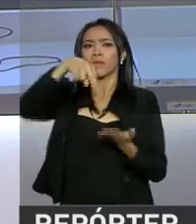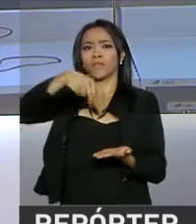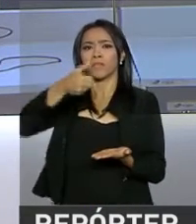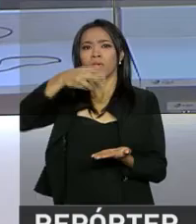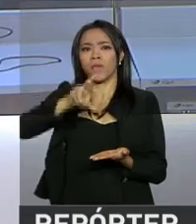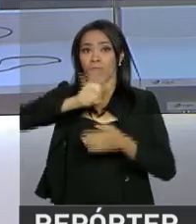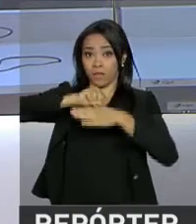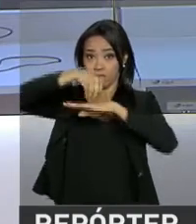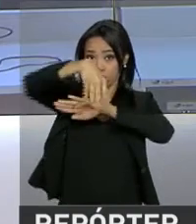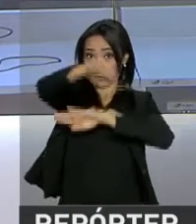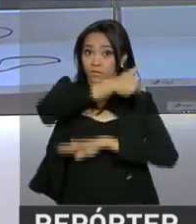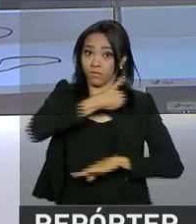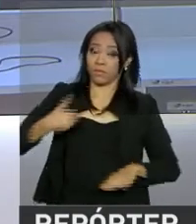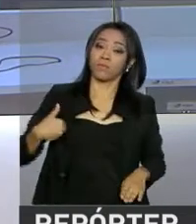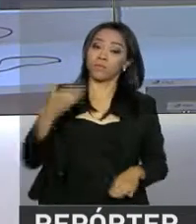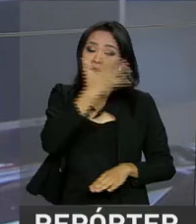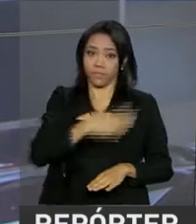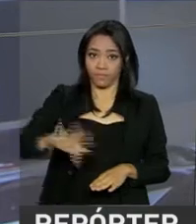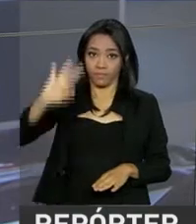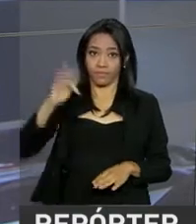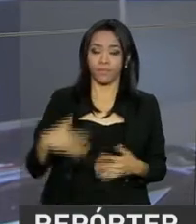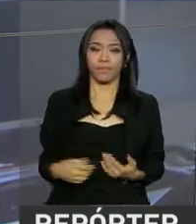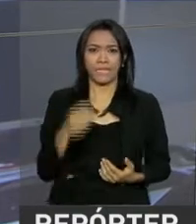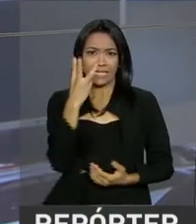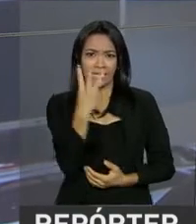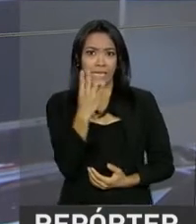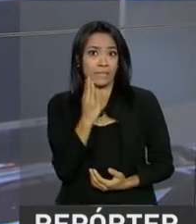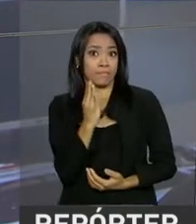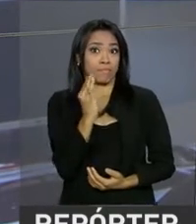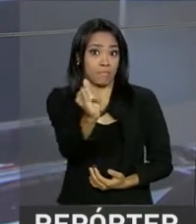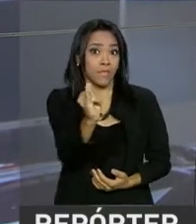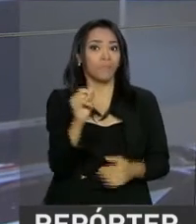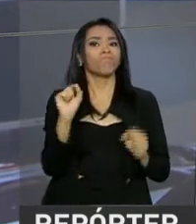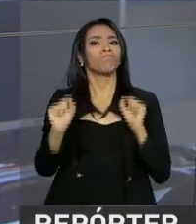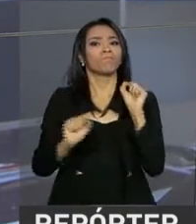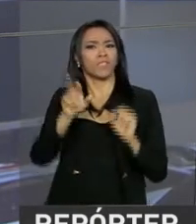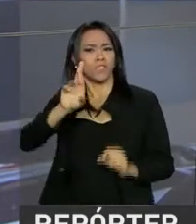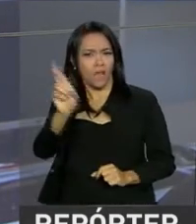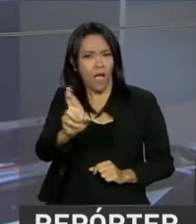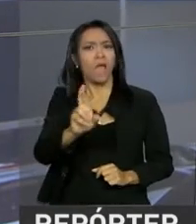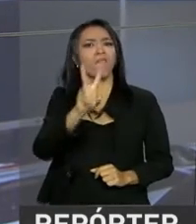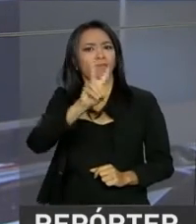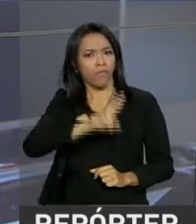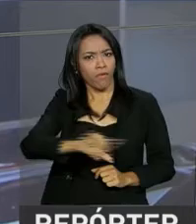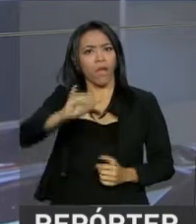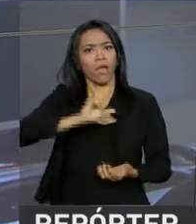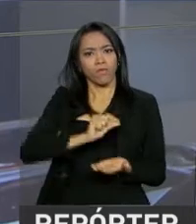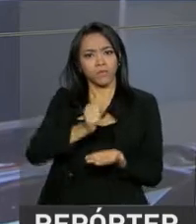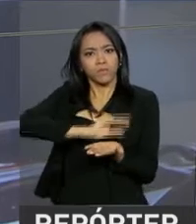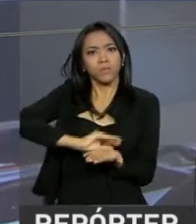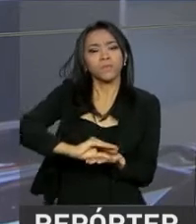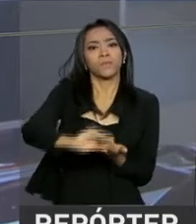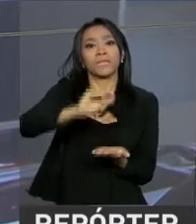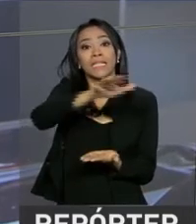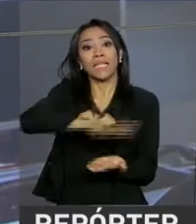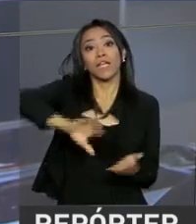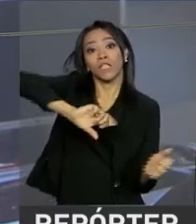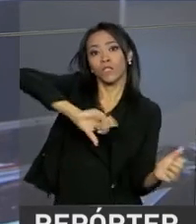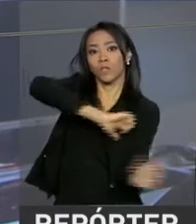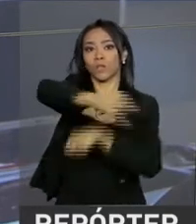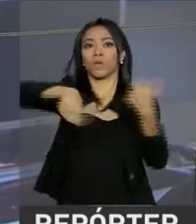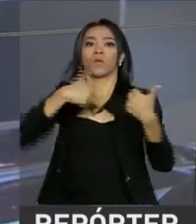com as notícias do governo federal 3 bilhões de reais vão ser investidos na renovação dos ônibus do transporte